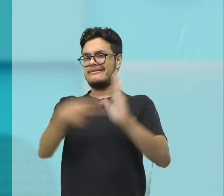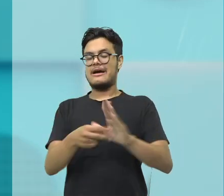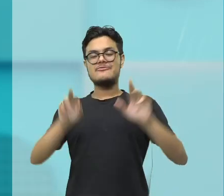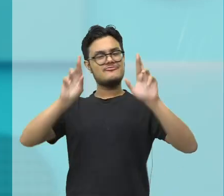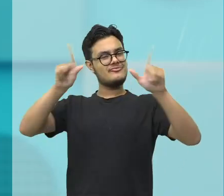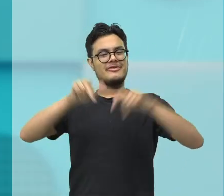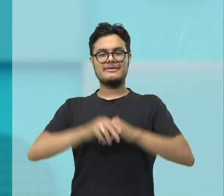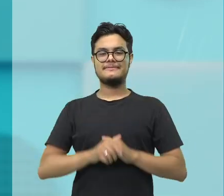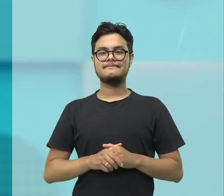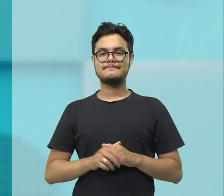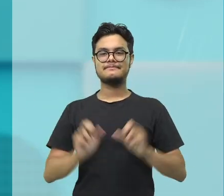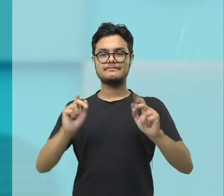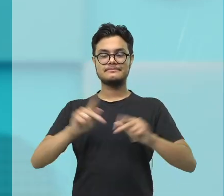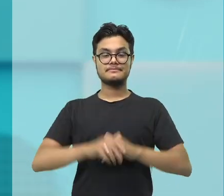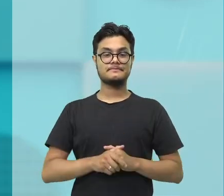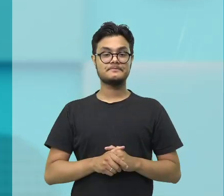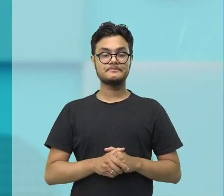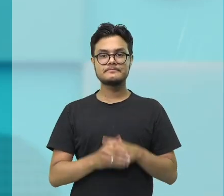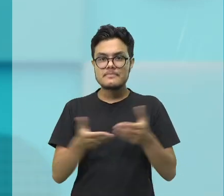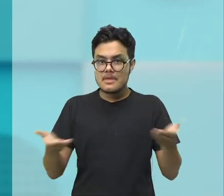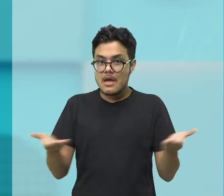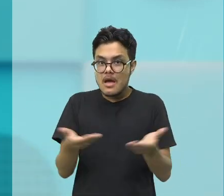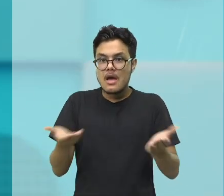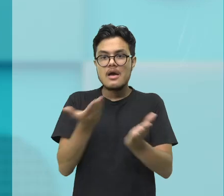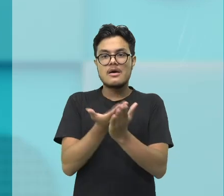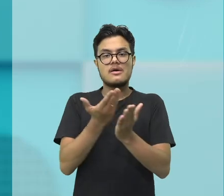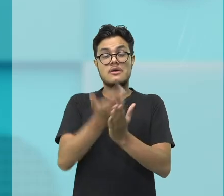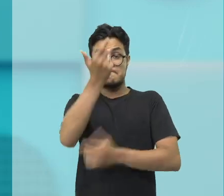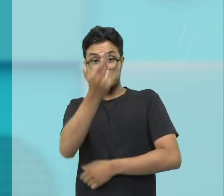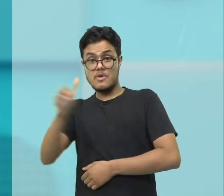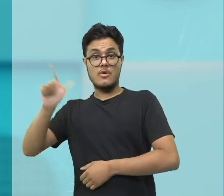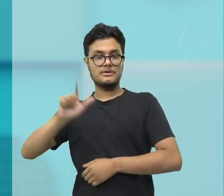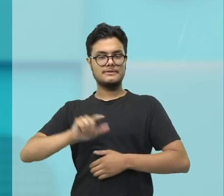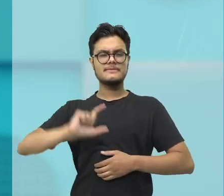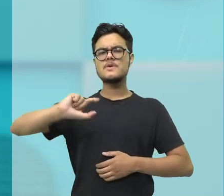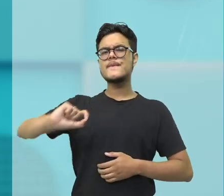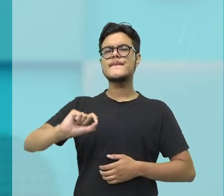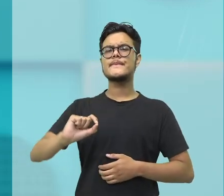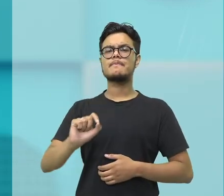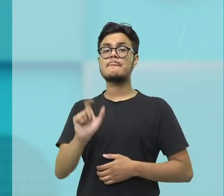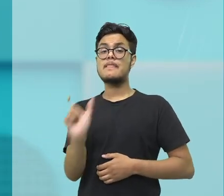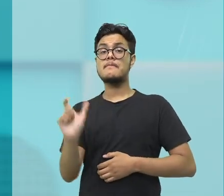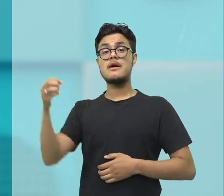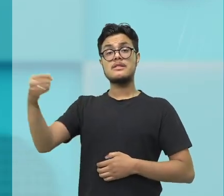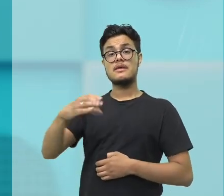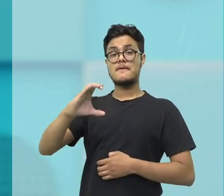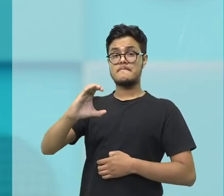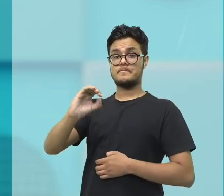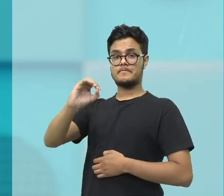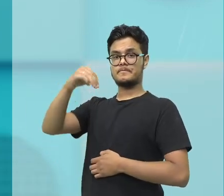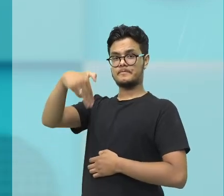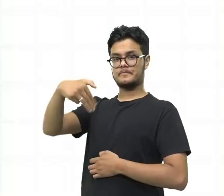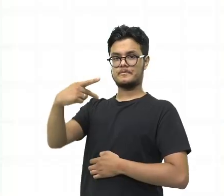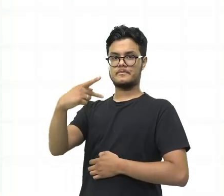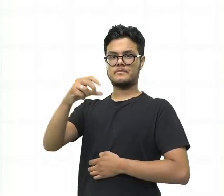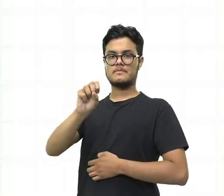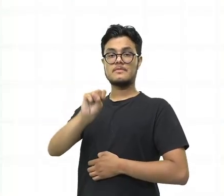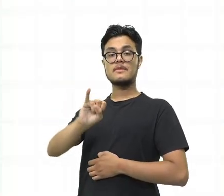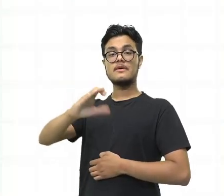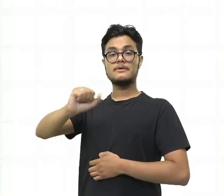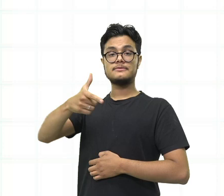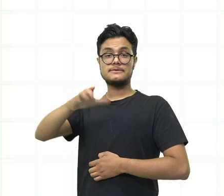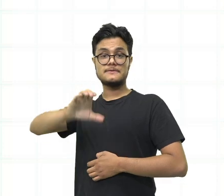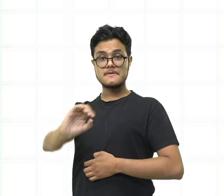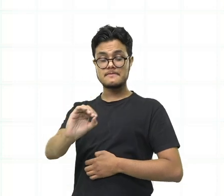significado, certo? Agora, nós vamos ver o outro tipo de formação de palavras, que é através da composição.